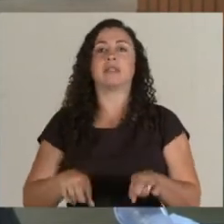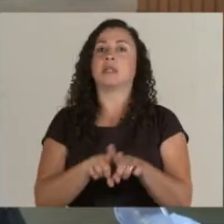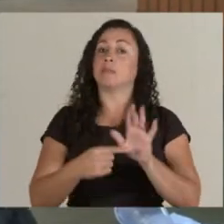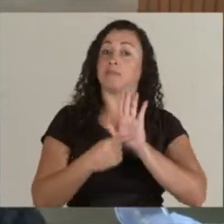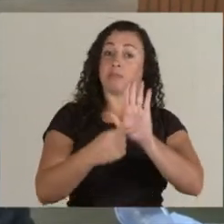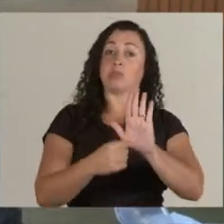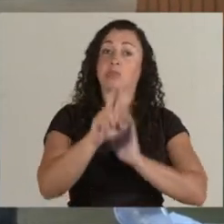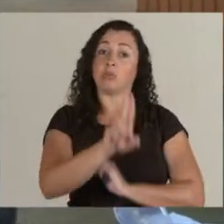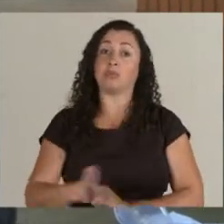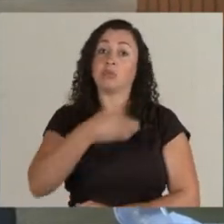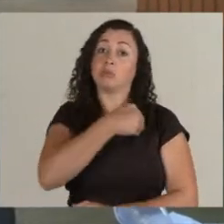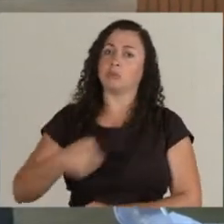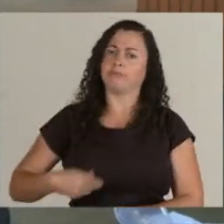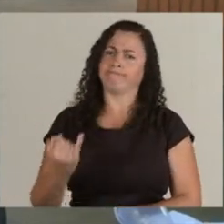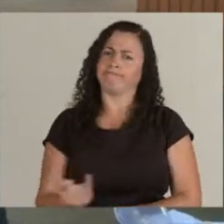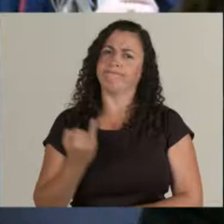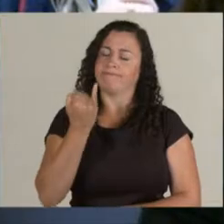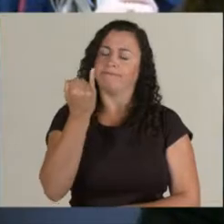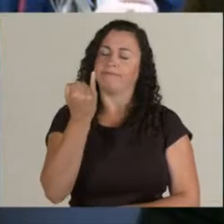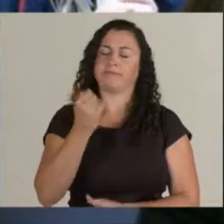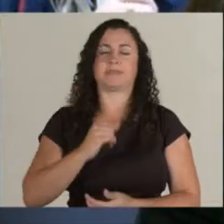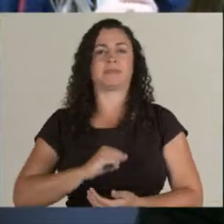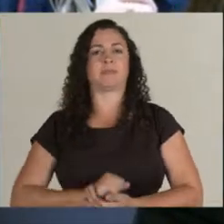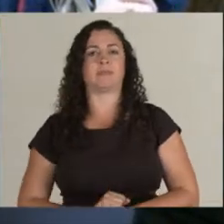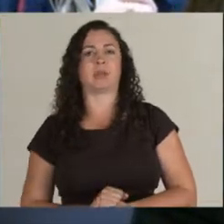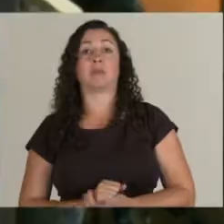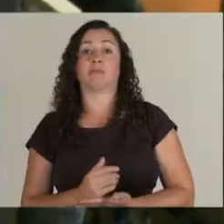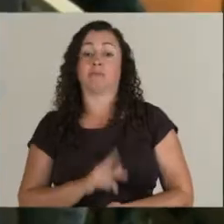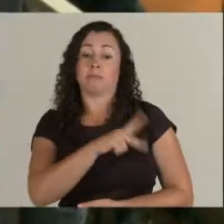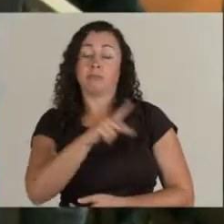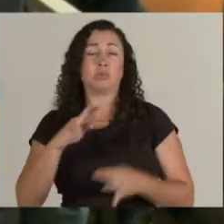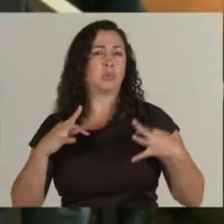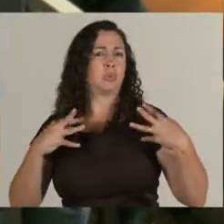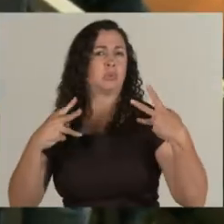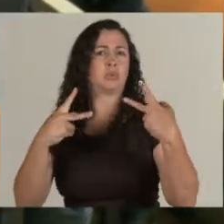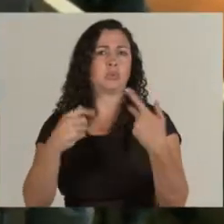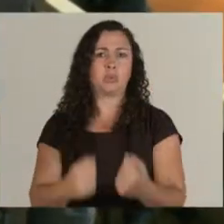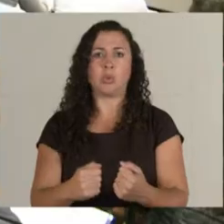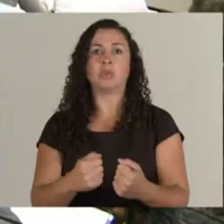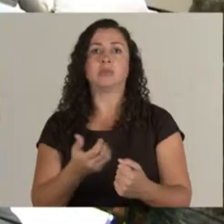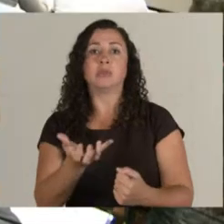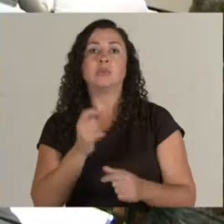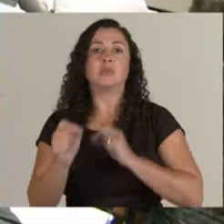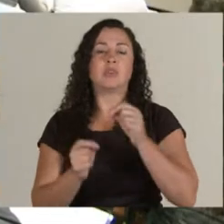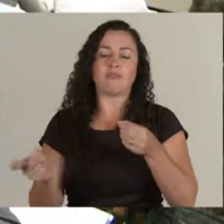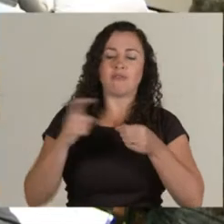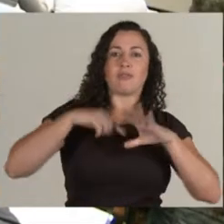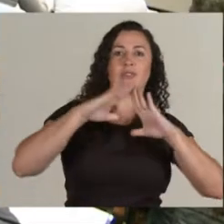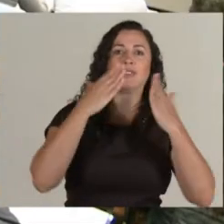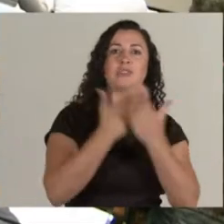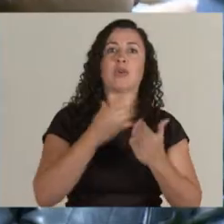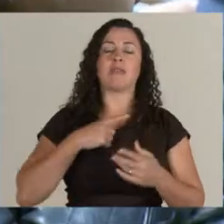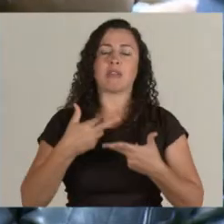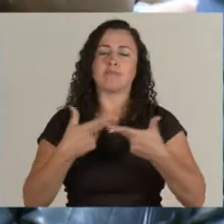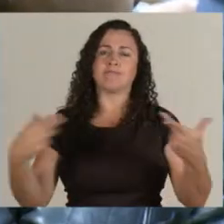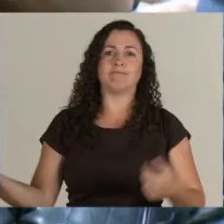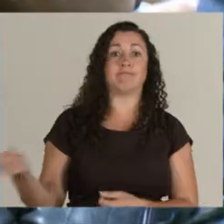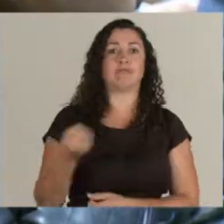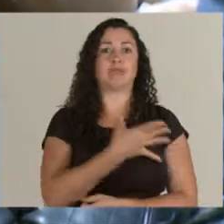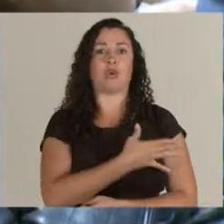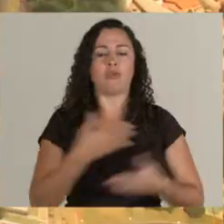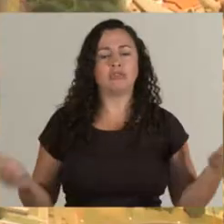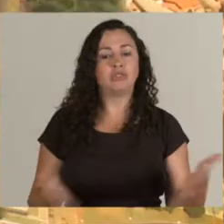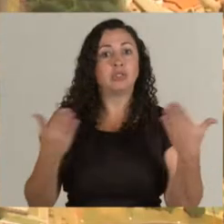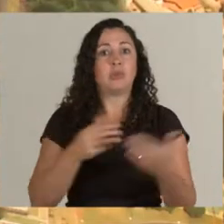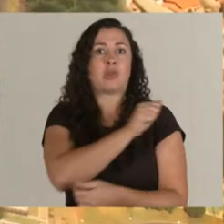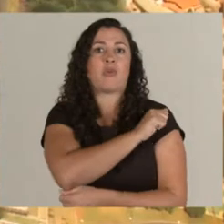mostrar a importância da universidade pública. Em comum, o empenho em voltar à escola com novidades e estímulo aos